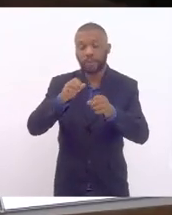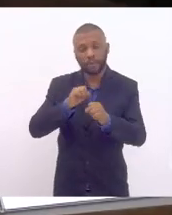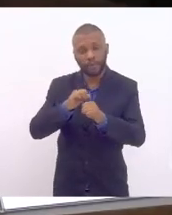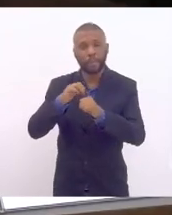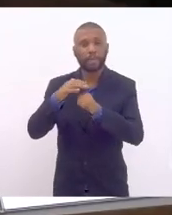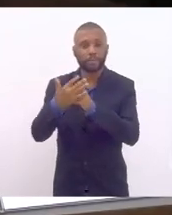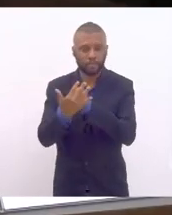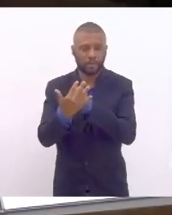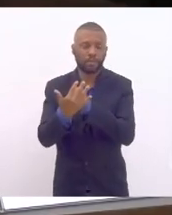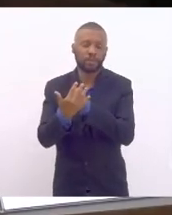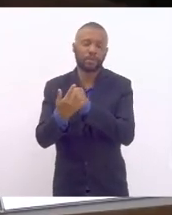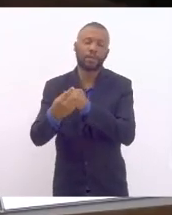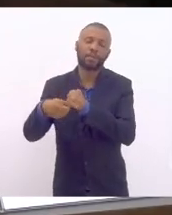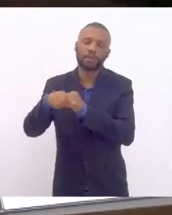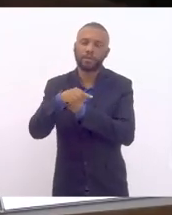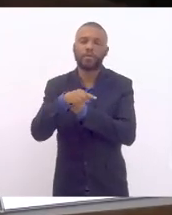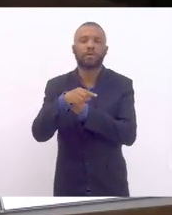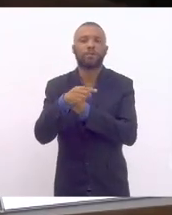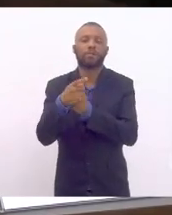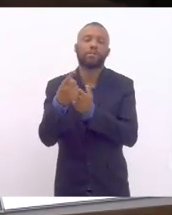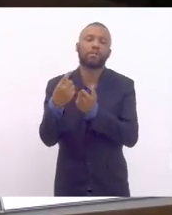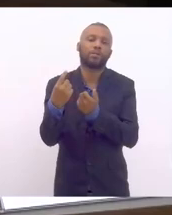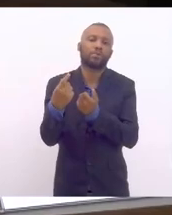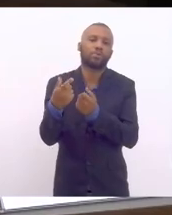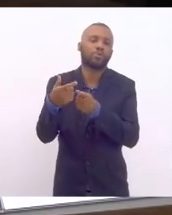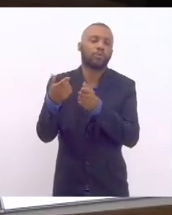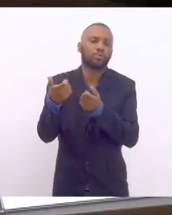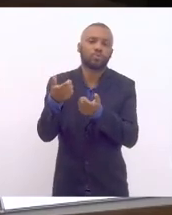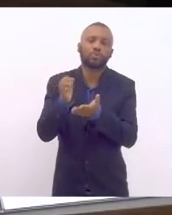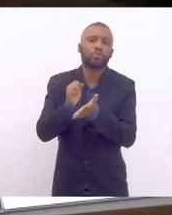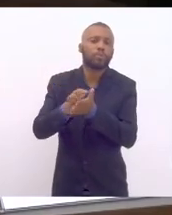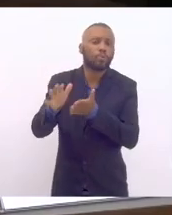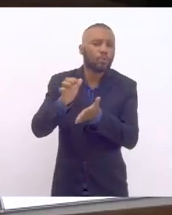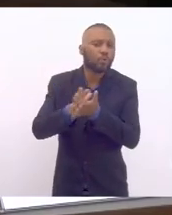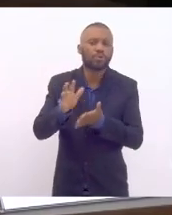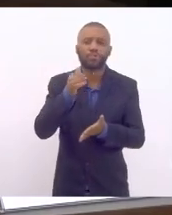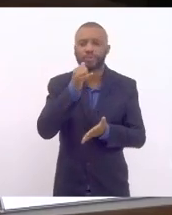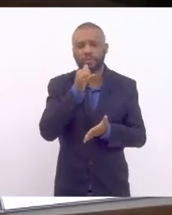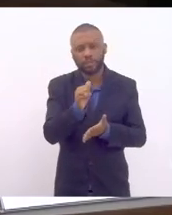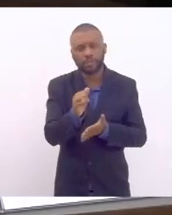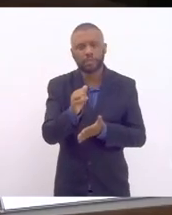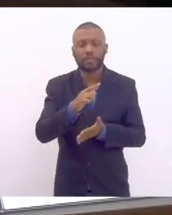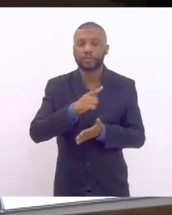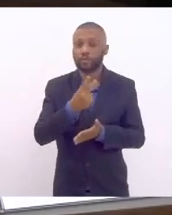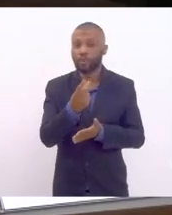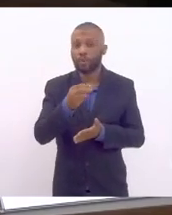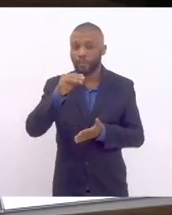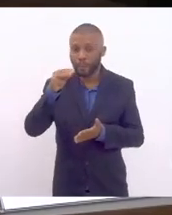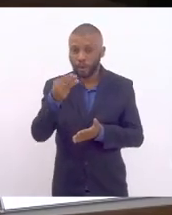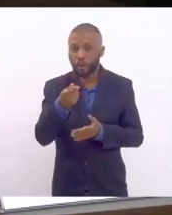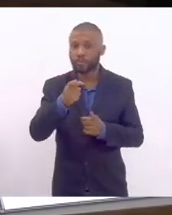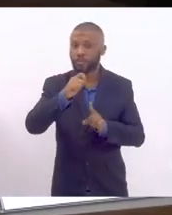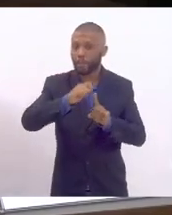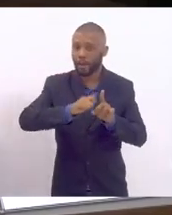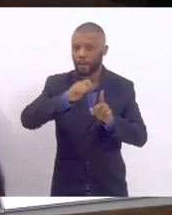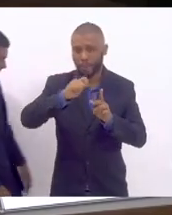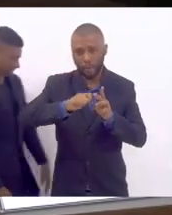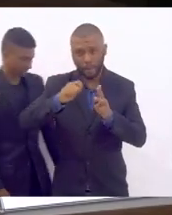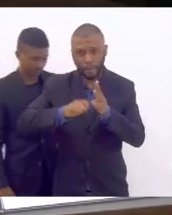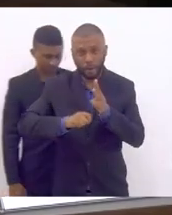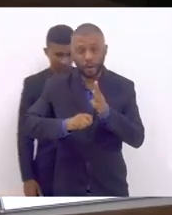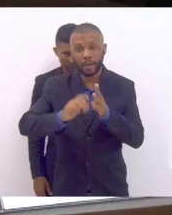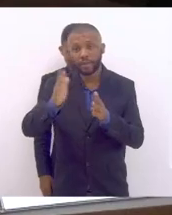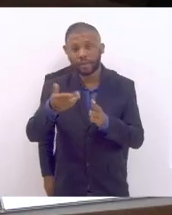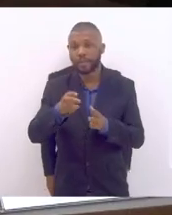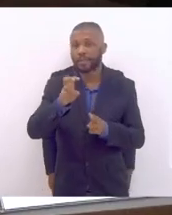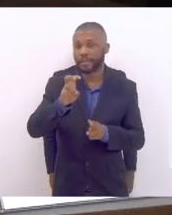atividade remota ou seja os nossos cursos por exemplo de energia elétrica estava em dois milhões mês na UFRJ e já